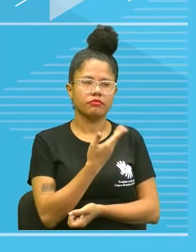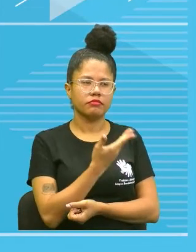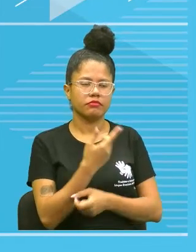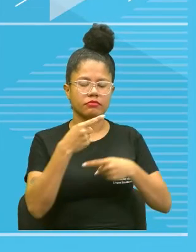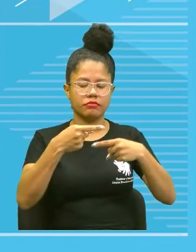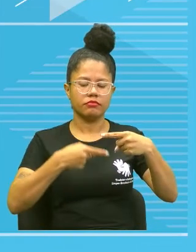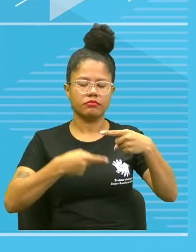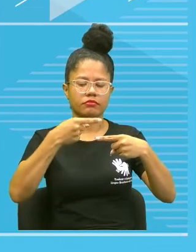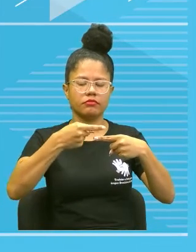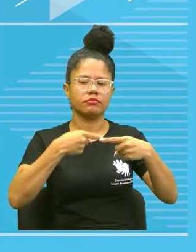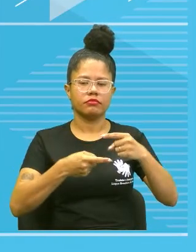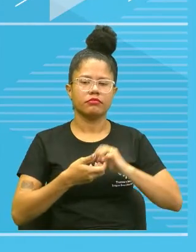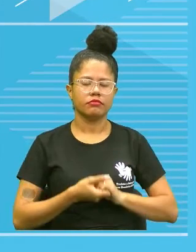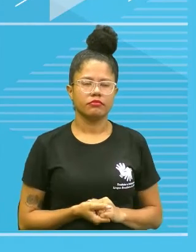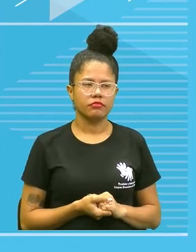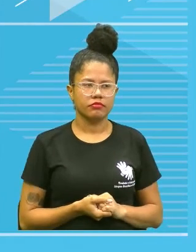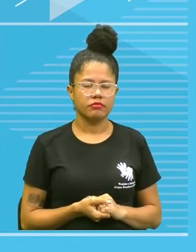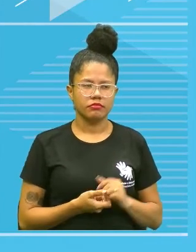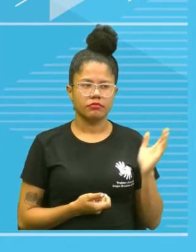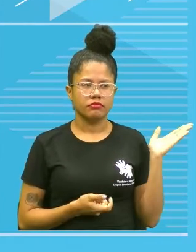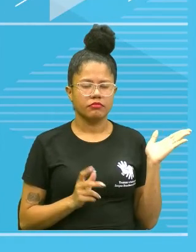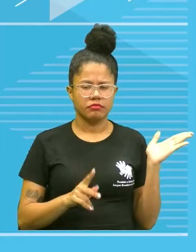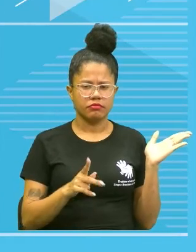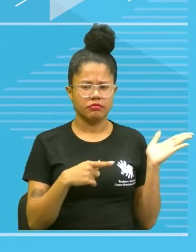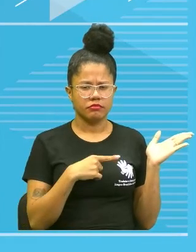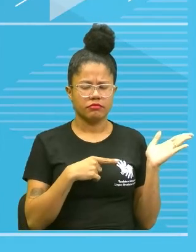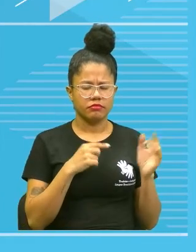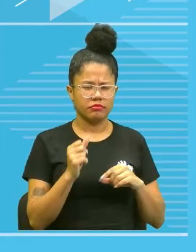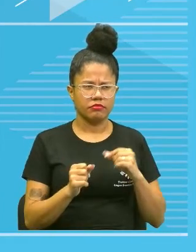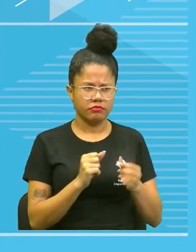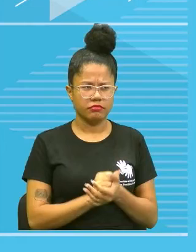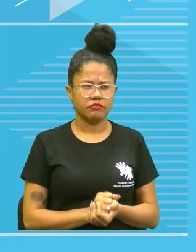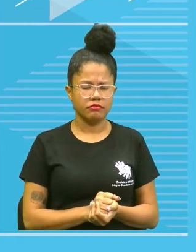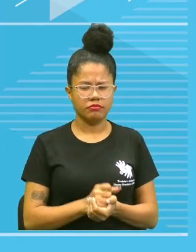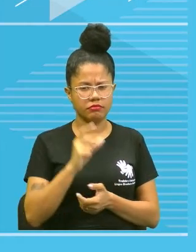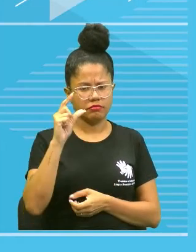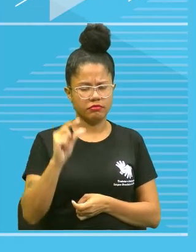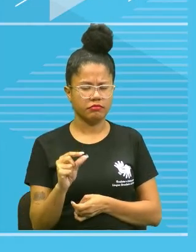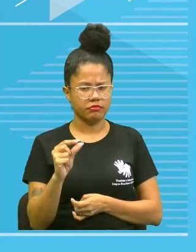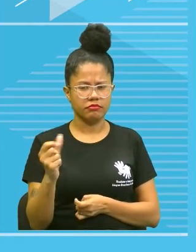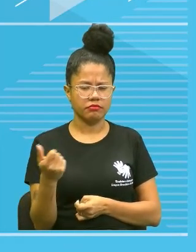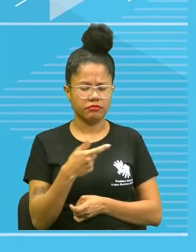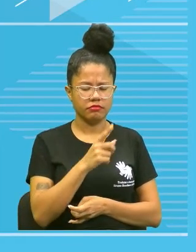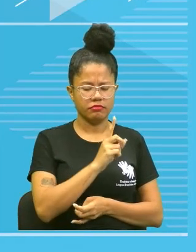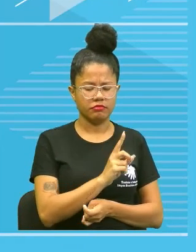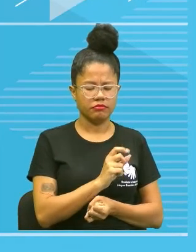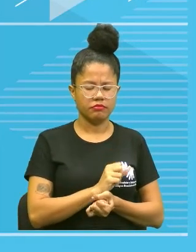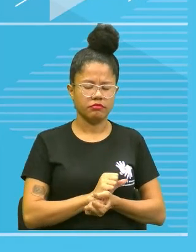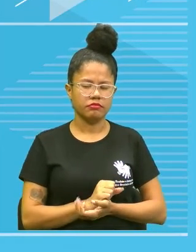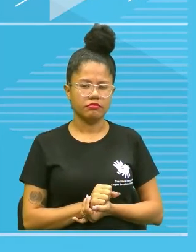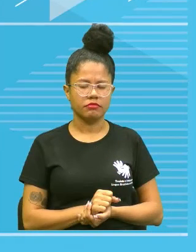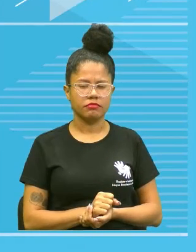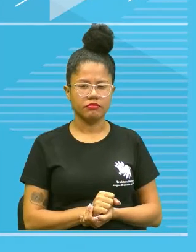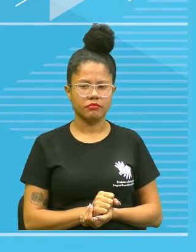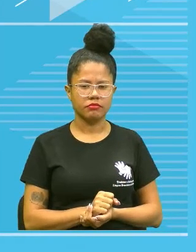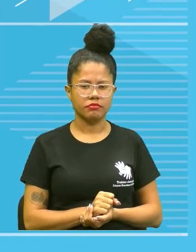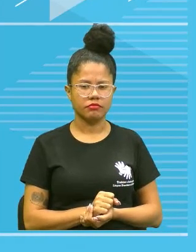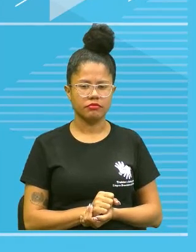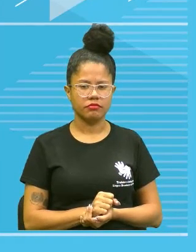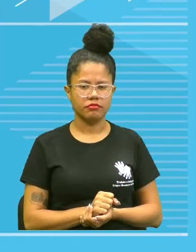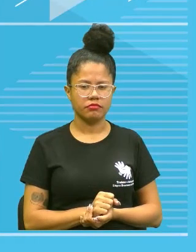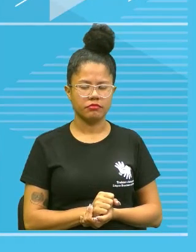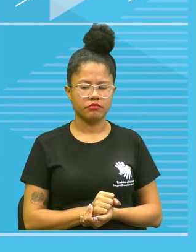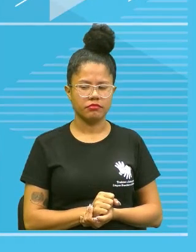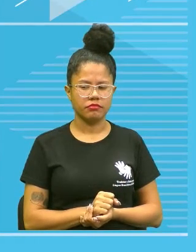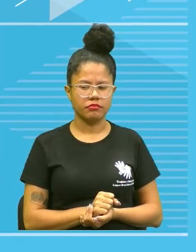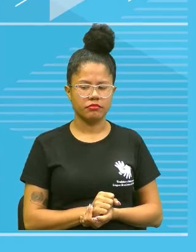aqui, essa razão, sempre tem que dar menor do que 1, tá bom? T2 sobre T1